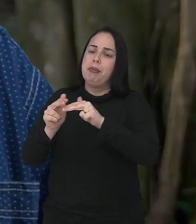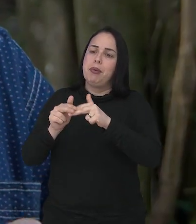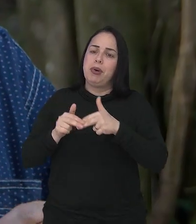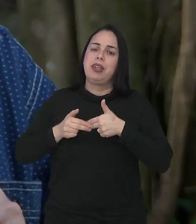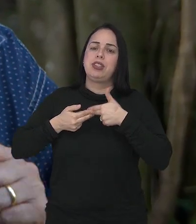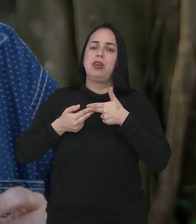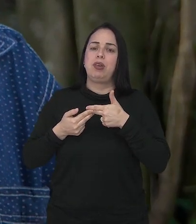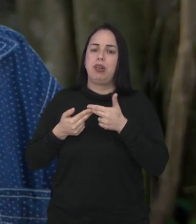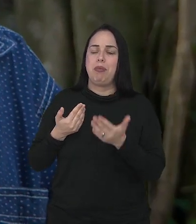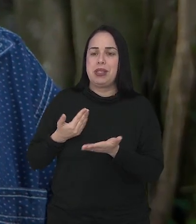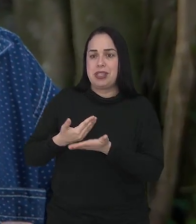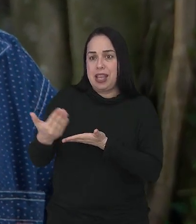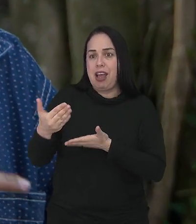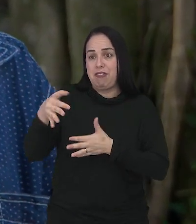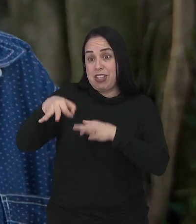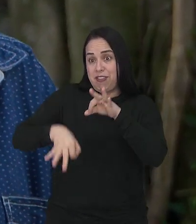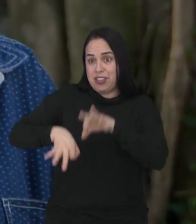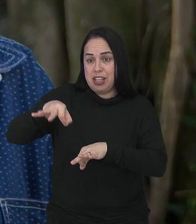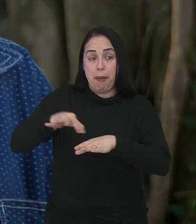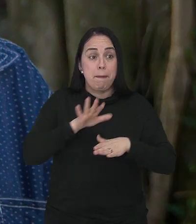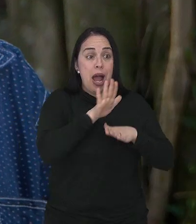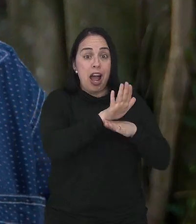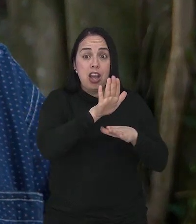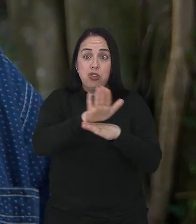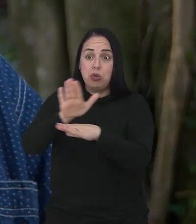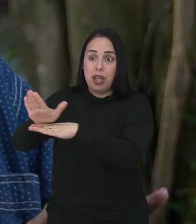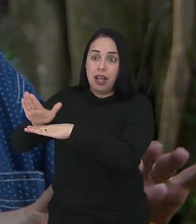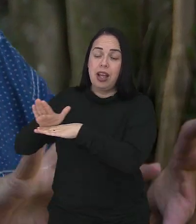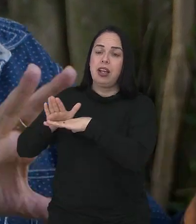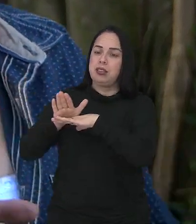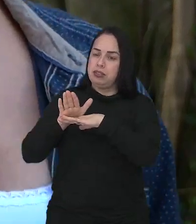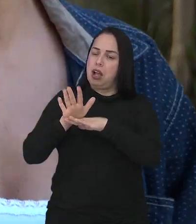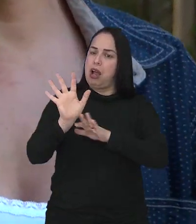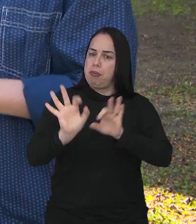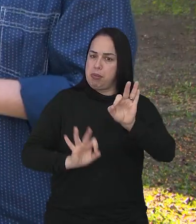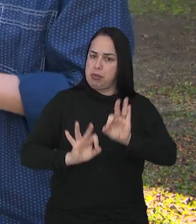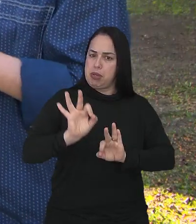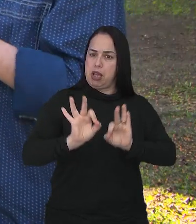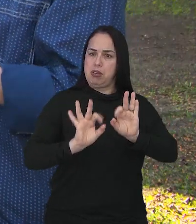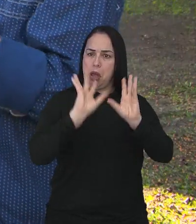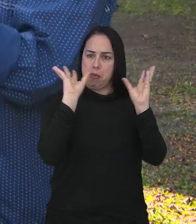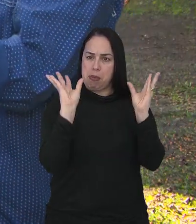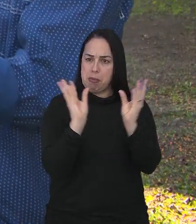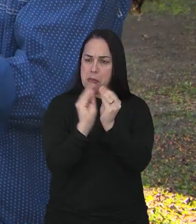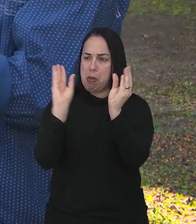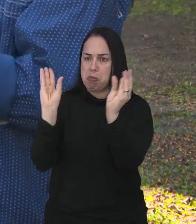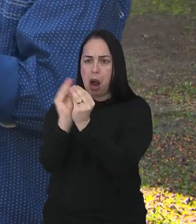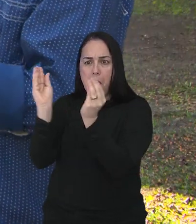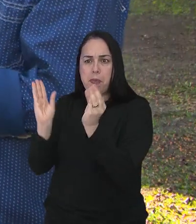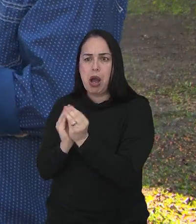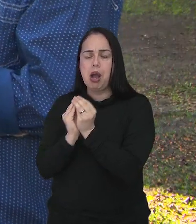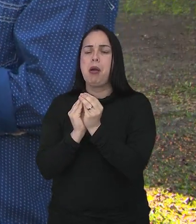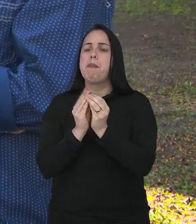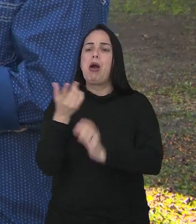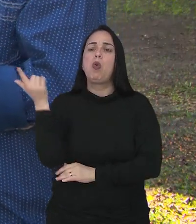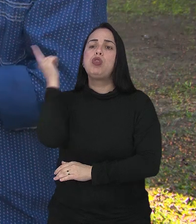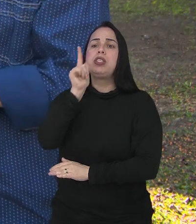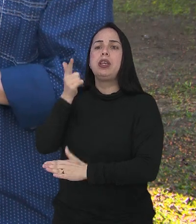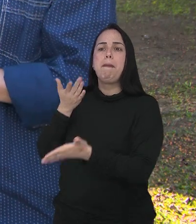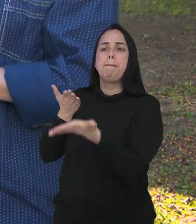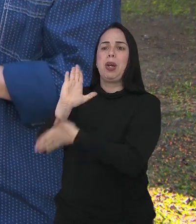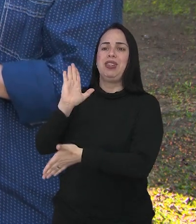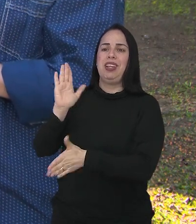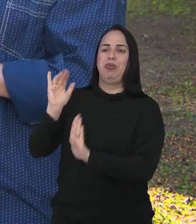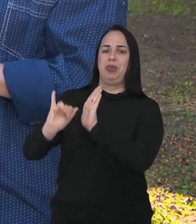gente começou a fazer oficinas para ajudar esses trabalhadores a compilar esse material para poder participar de editais, né? Tem